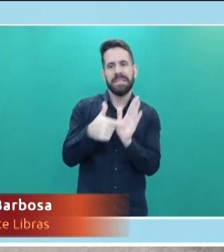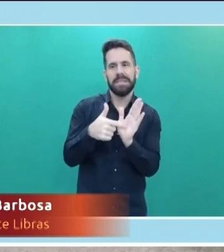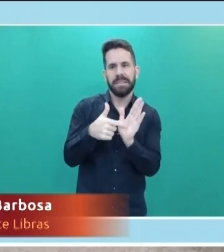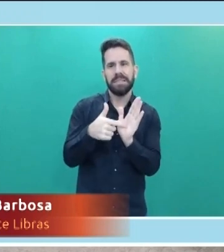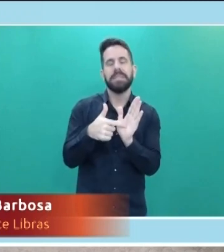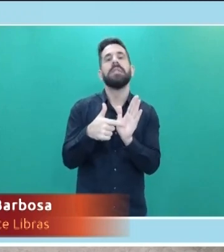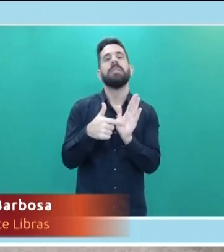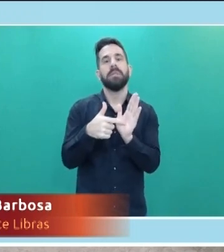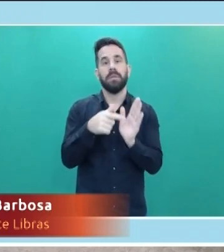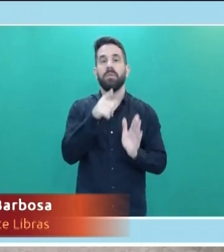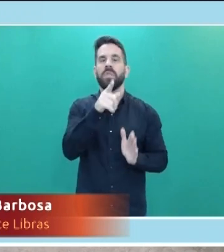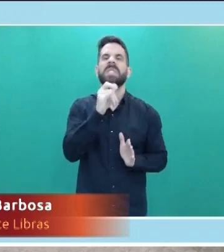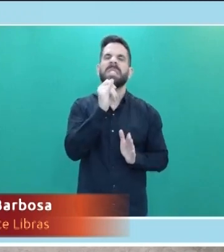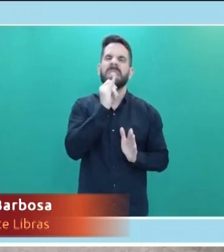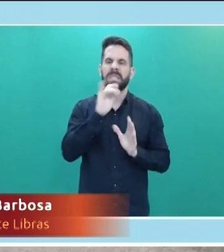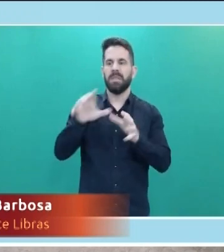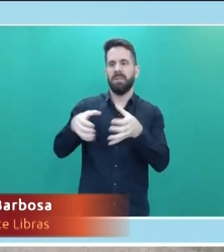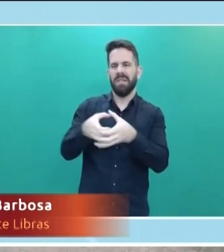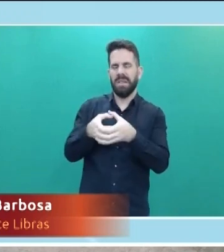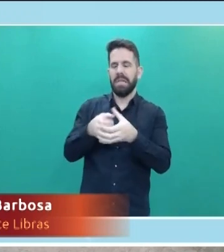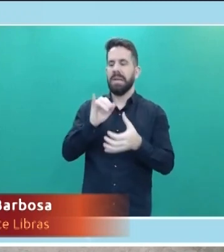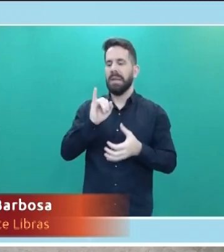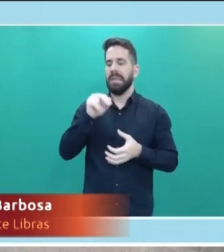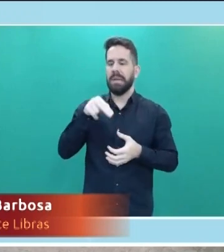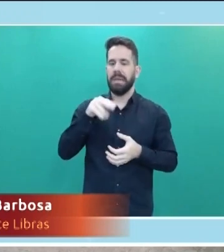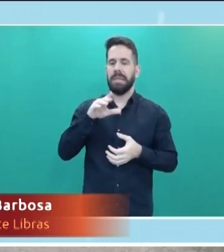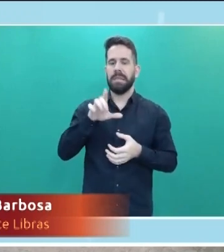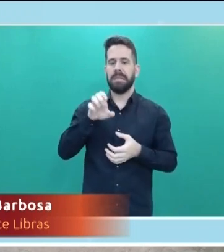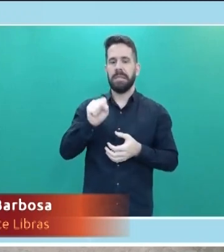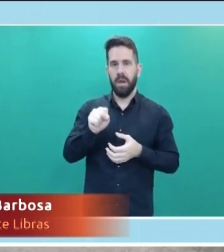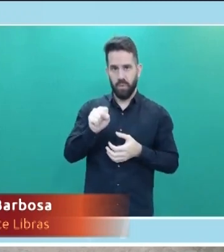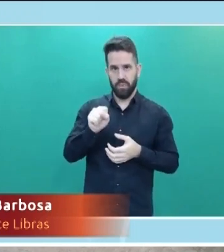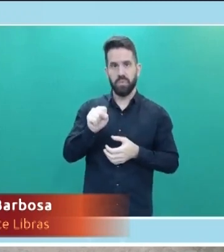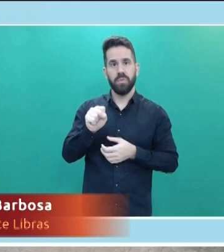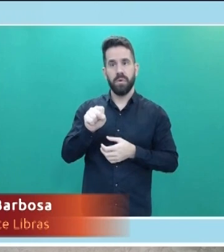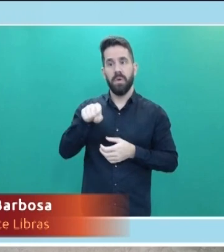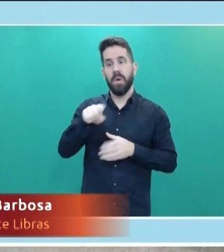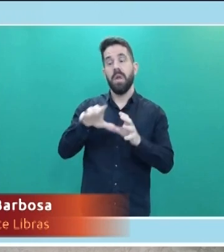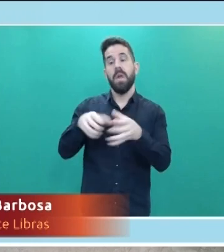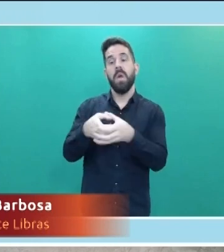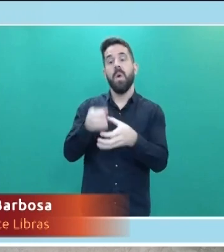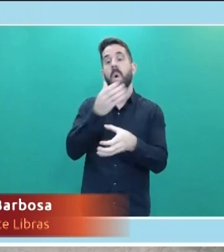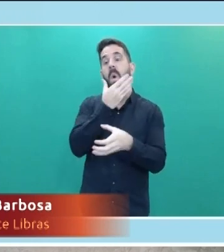os incel, uma categoria dentro desse movimento, né? Mas são homens que são os ditos